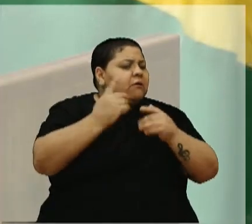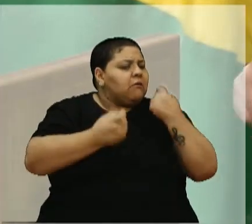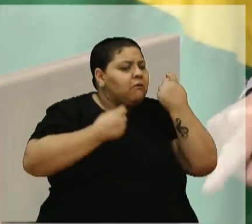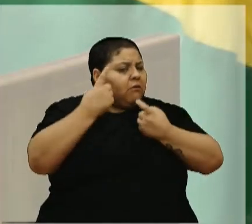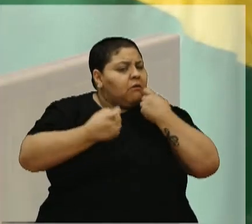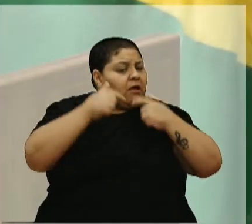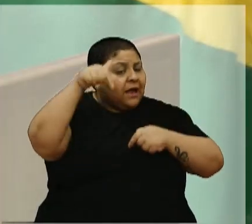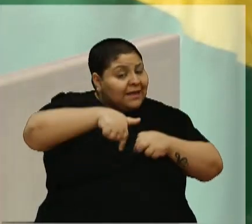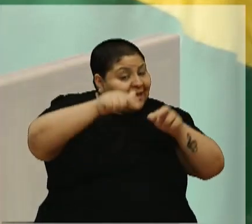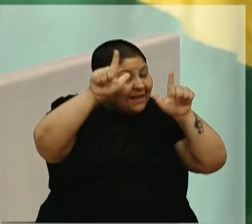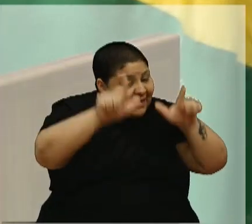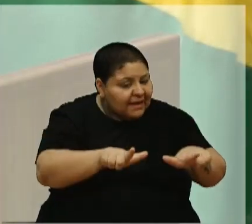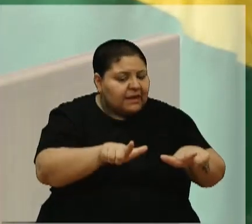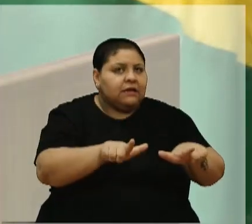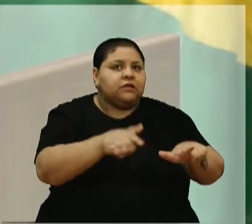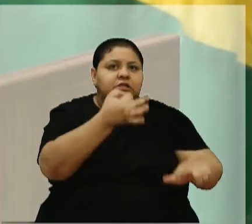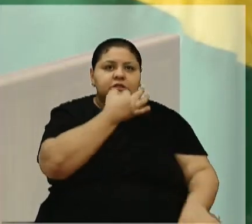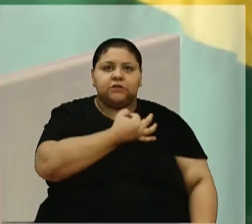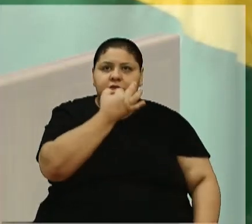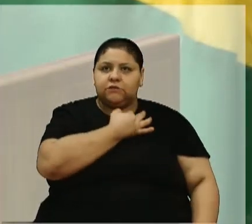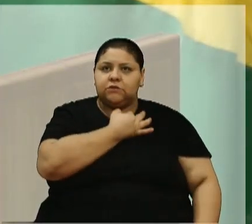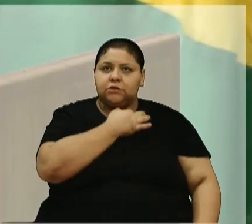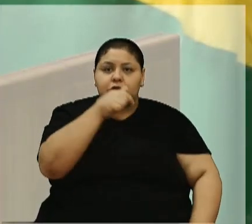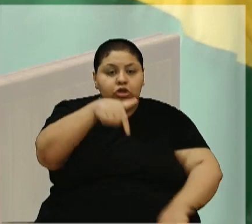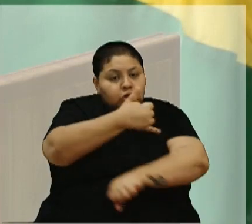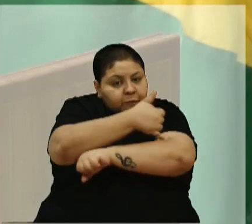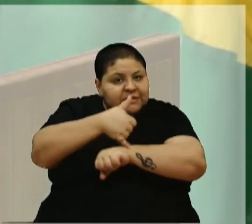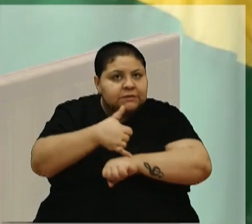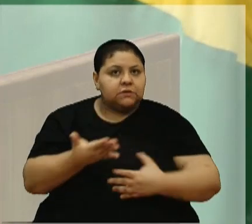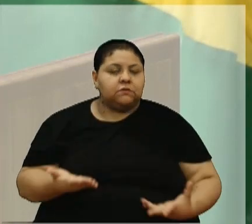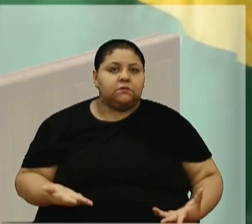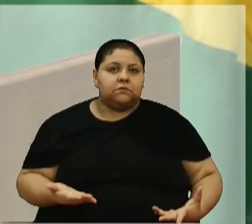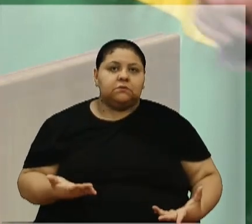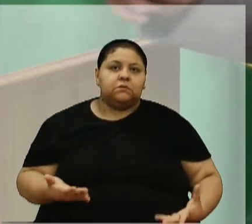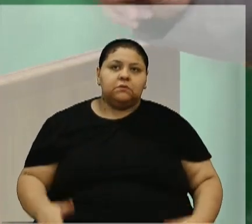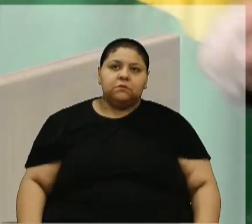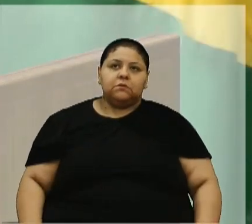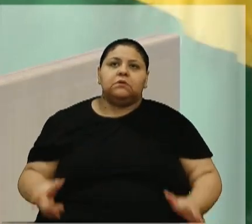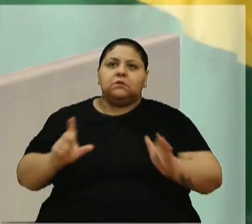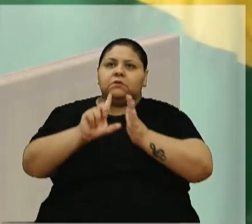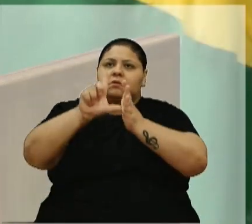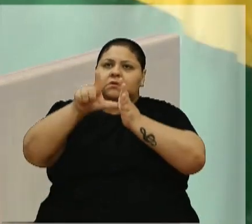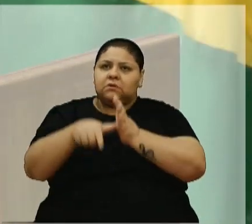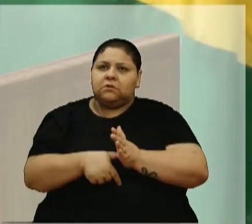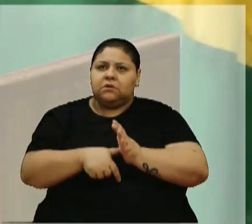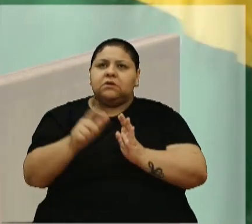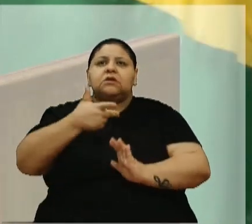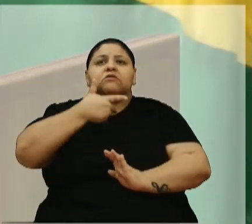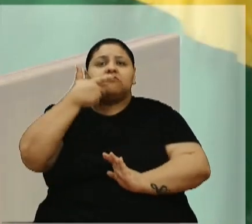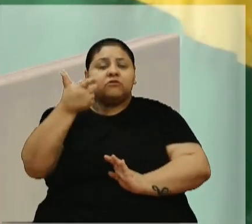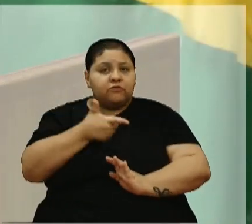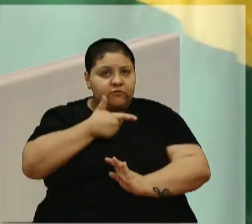questões locais que nós estamos passando. Que depois do meu grande expediente vou